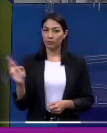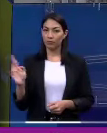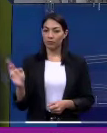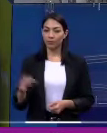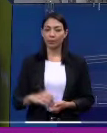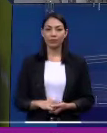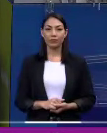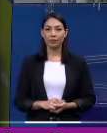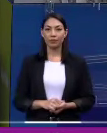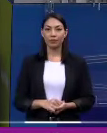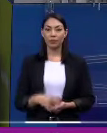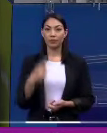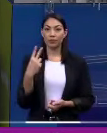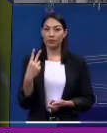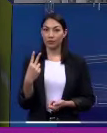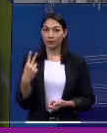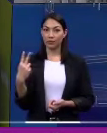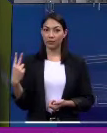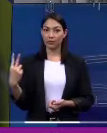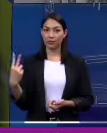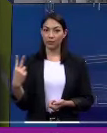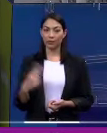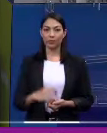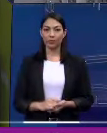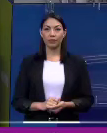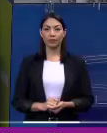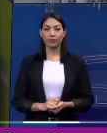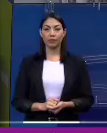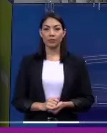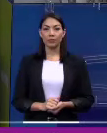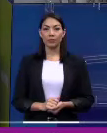R$2.500.000. 22.